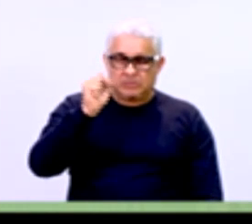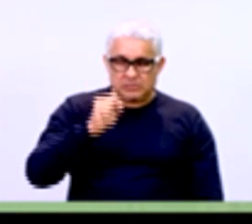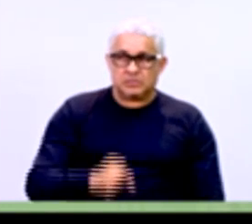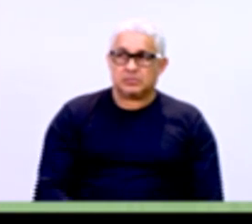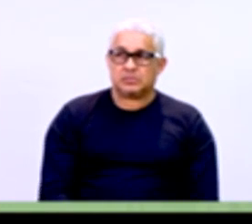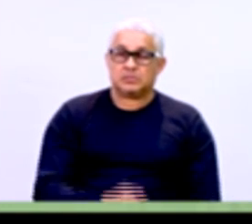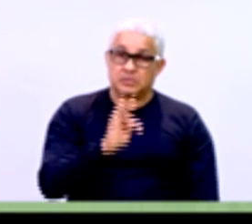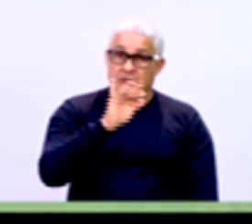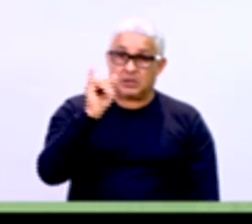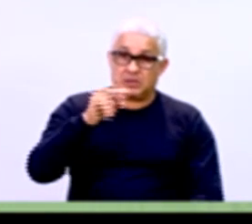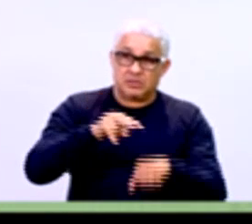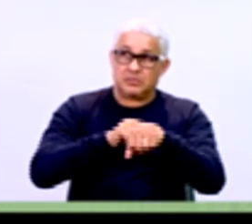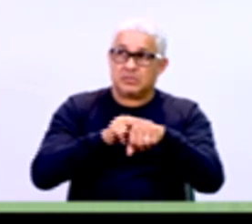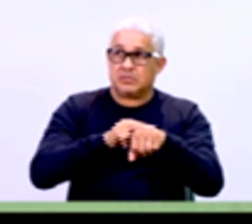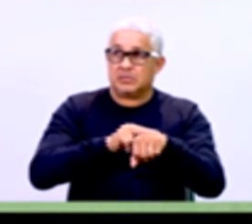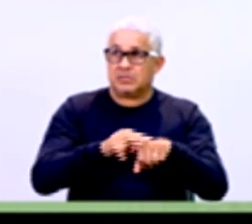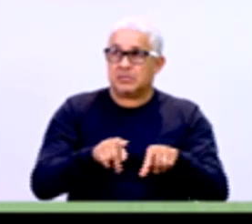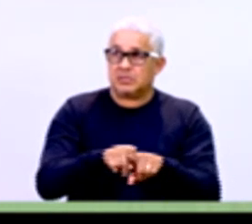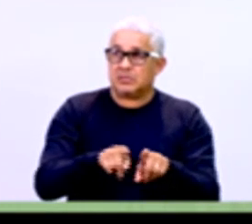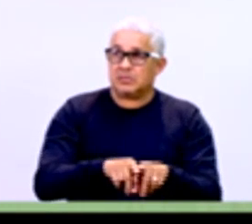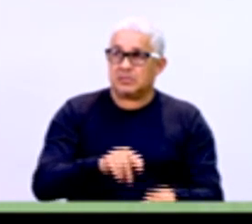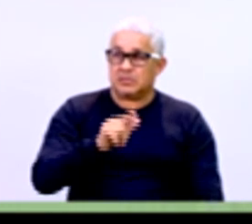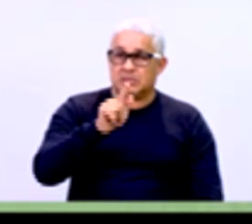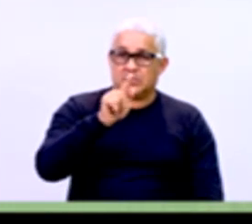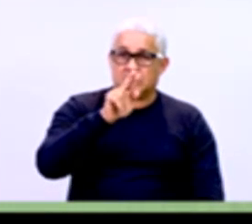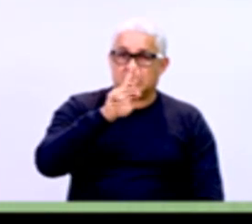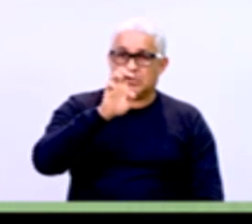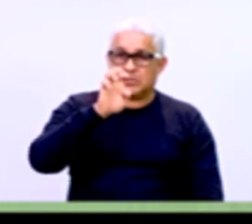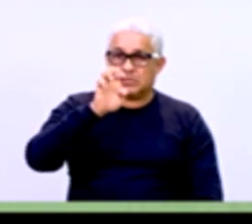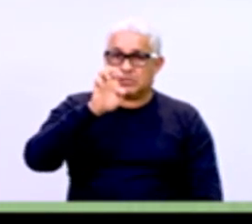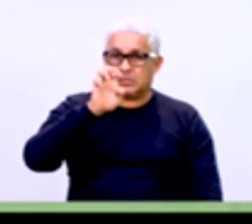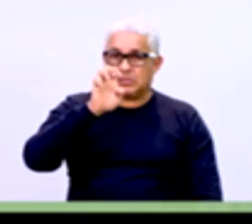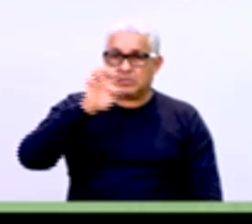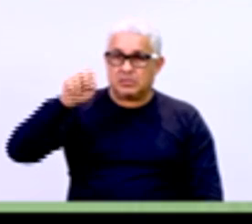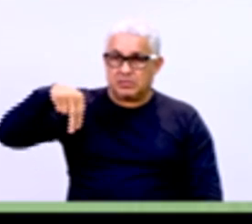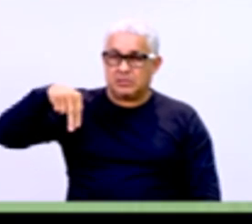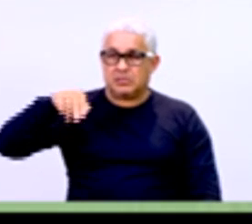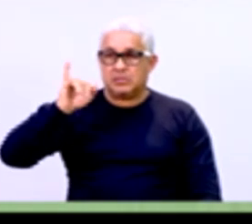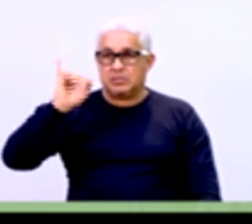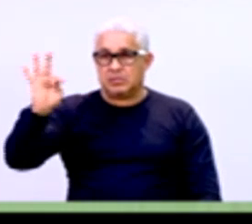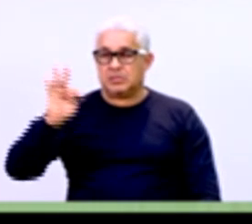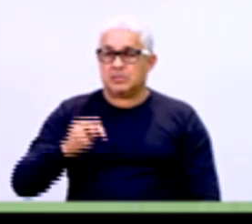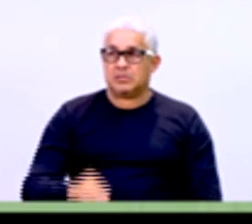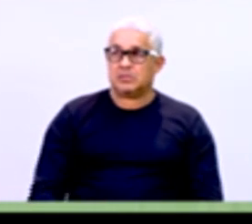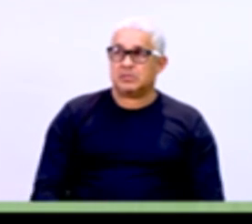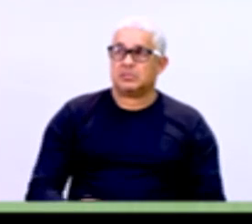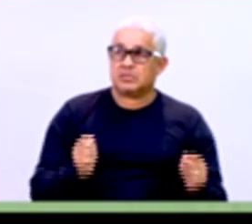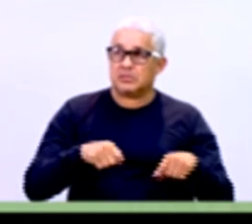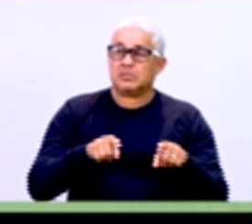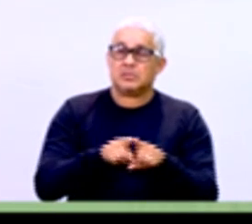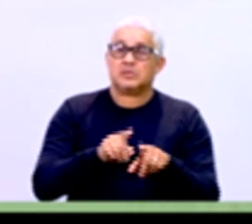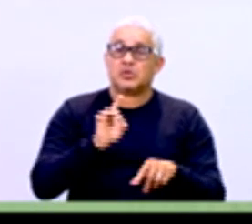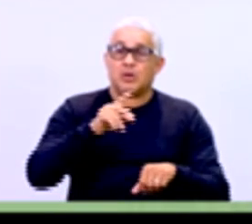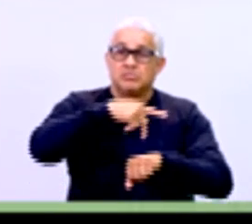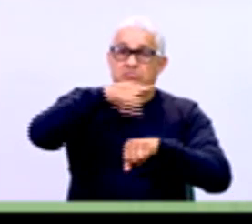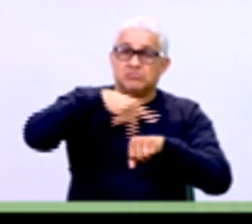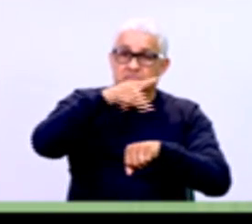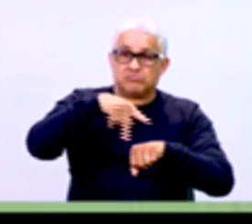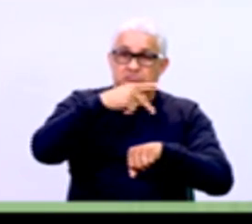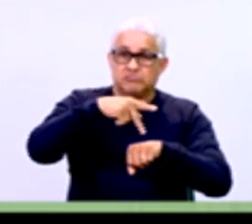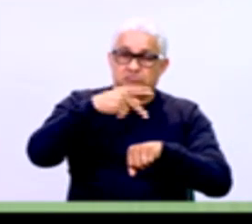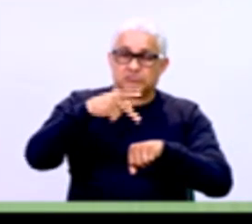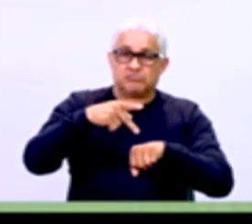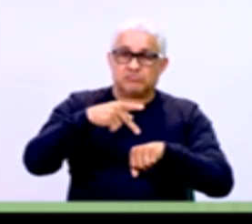TI verde, ou Green IT, ou ainda a tecnologia da informação verde, é uma tendência apenas dos países em primeiro